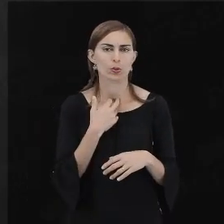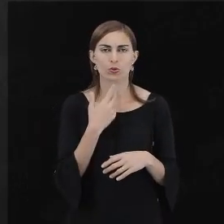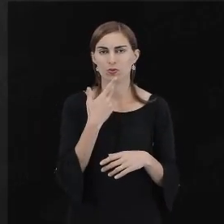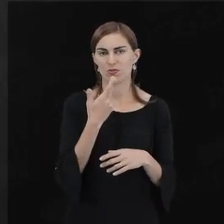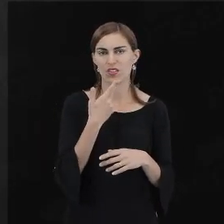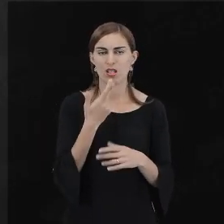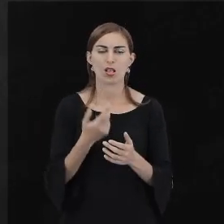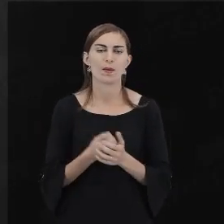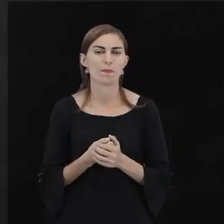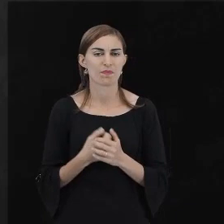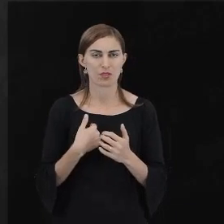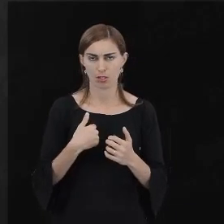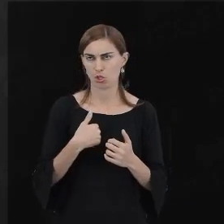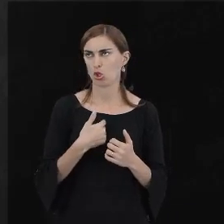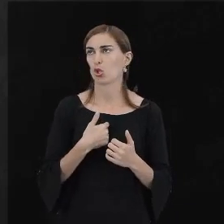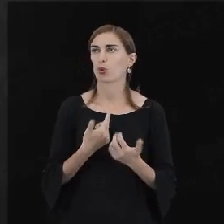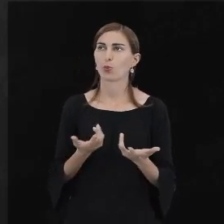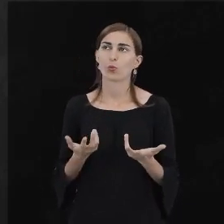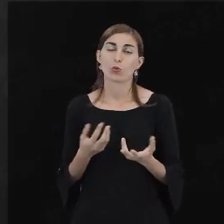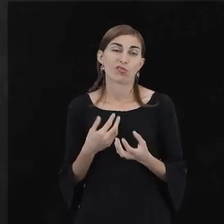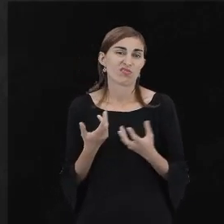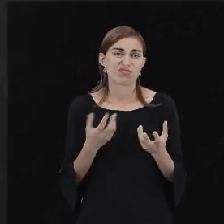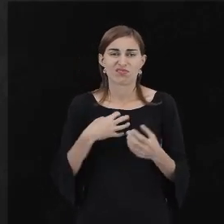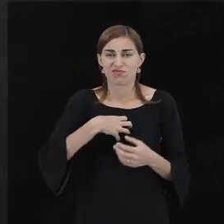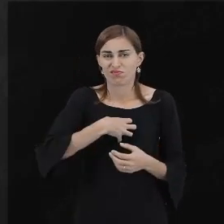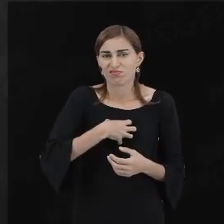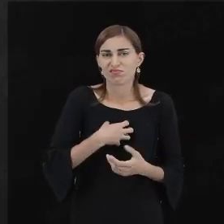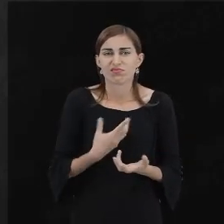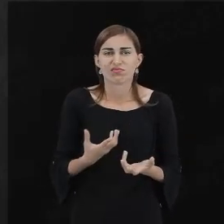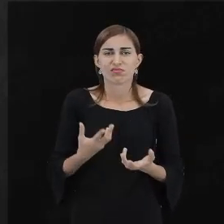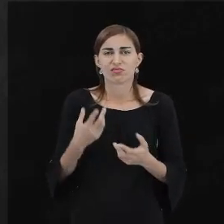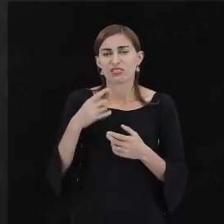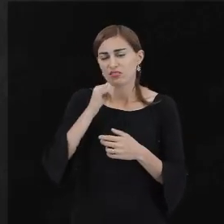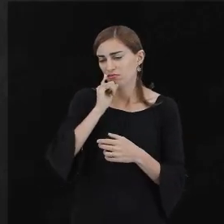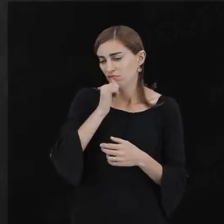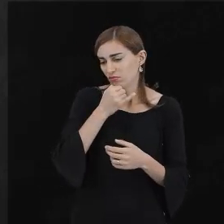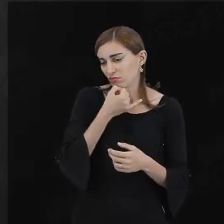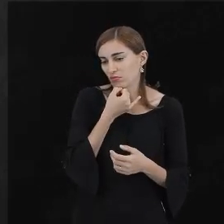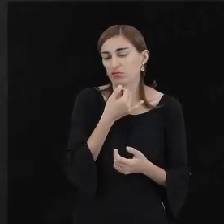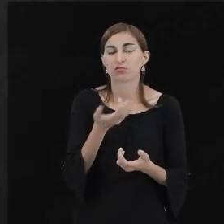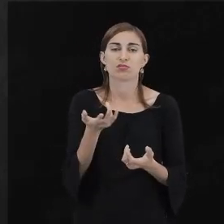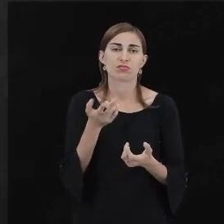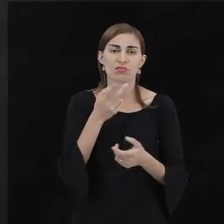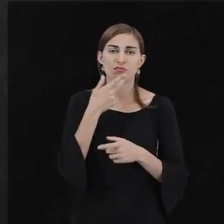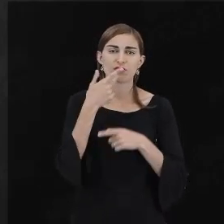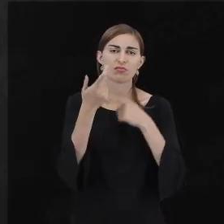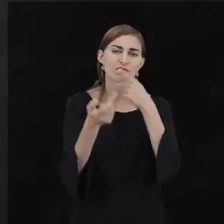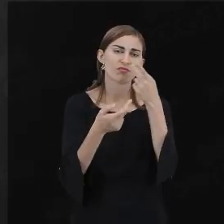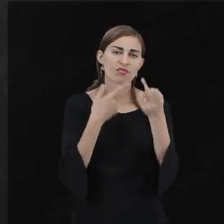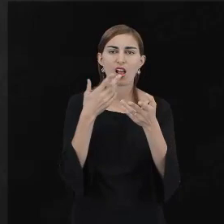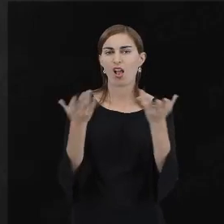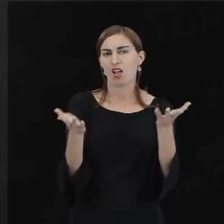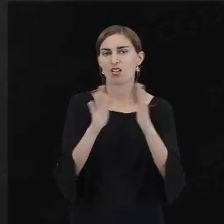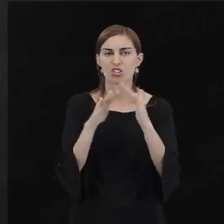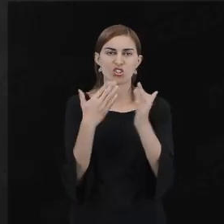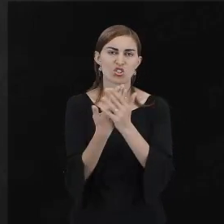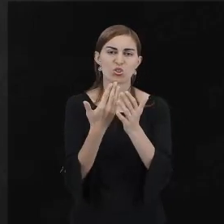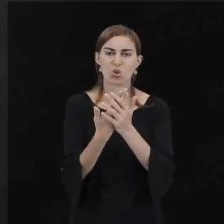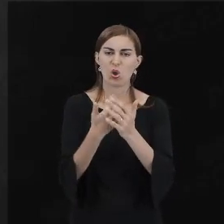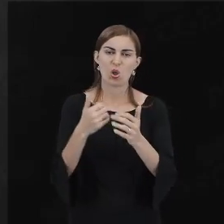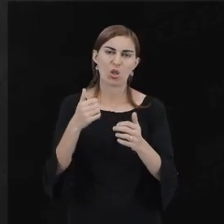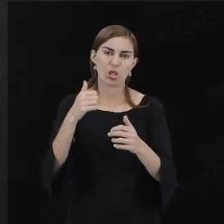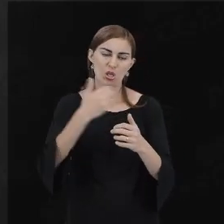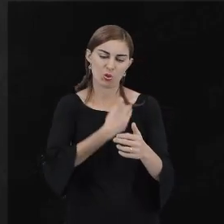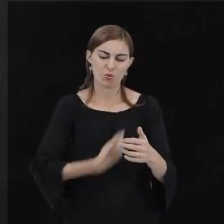muito desconfortável e muito triste quando se fala a escola pública fracassou. Não é isso que escola você está falando,